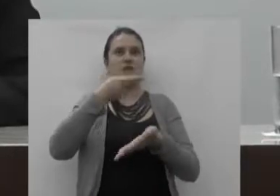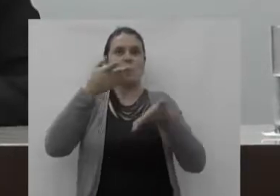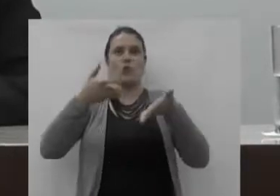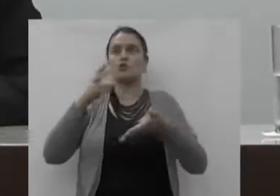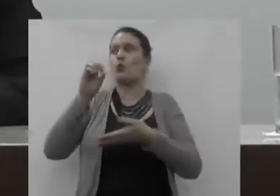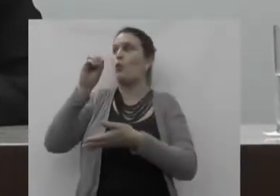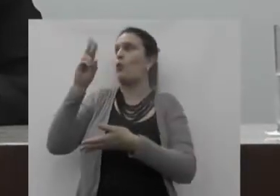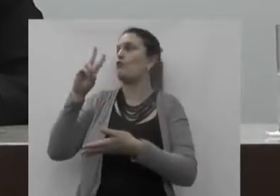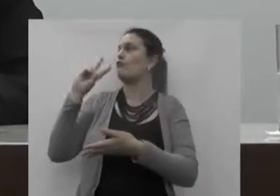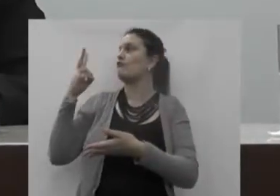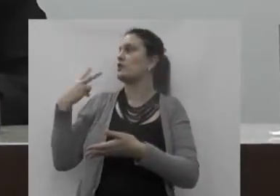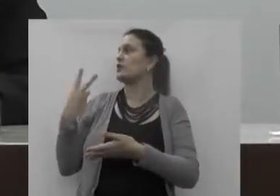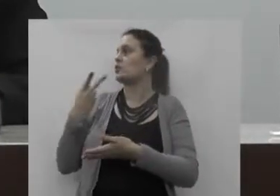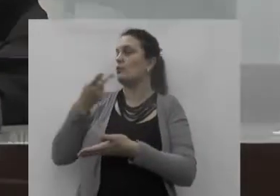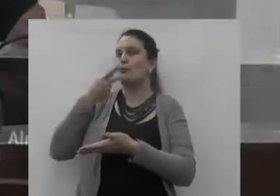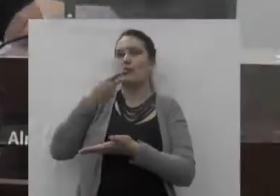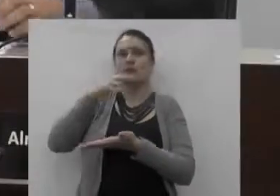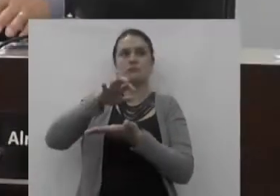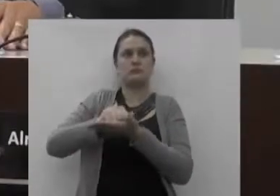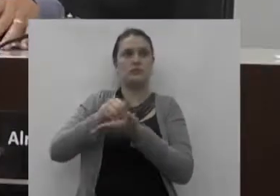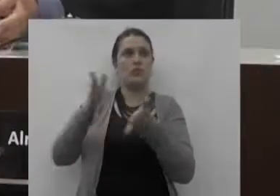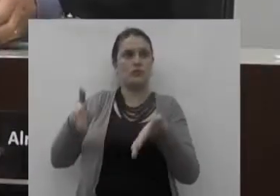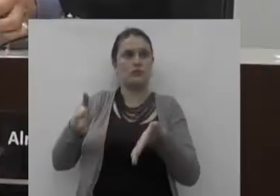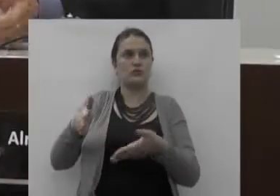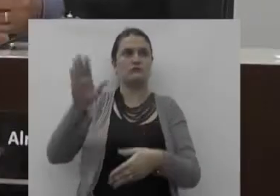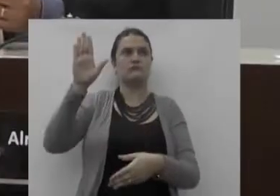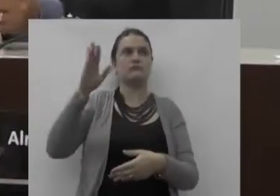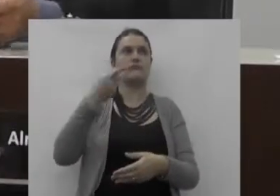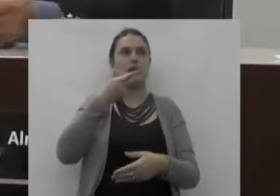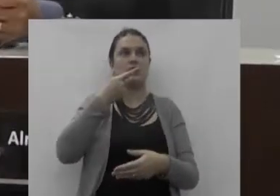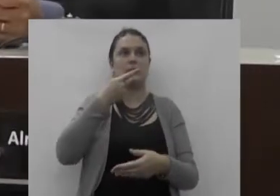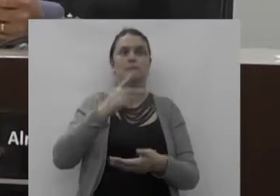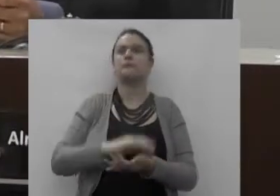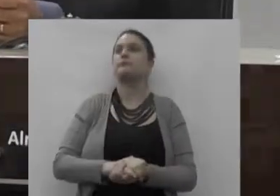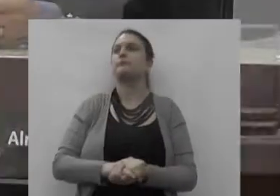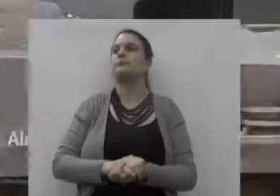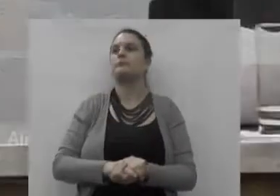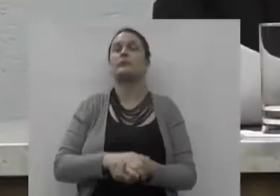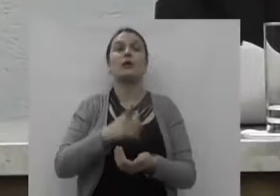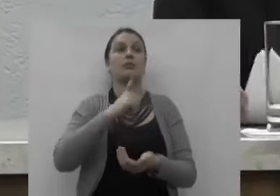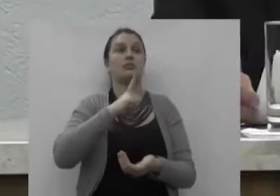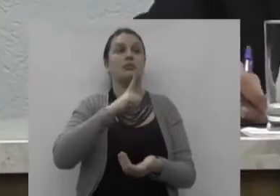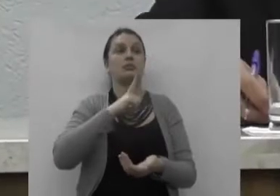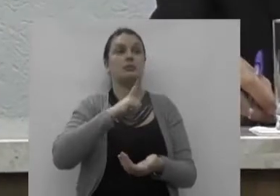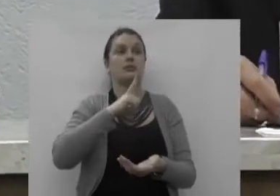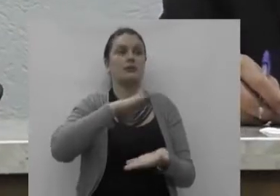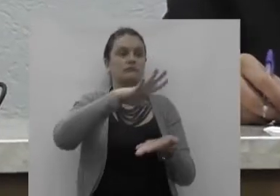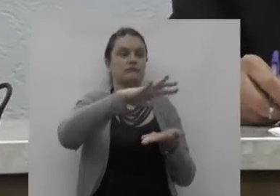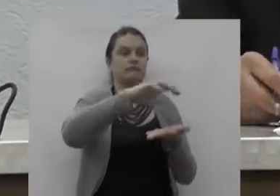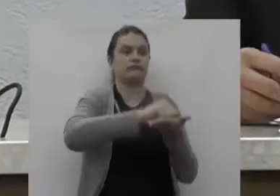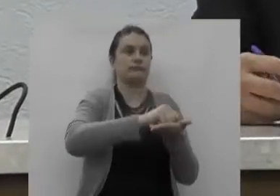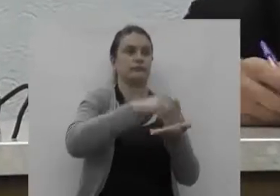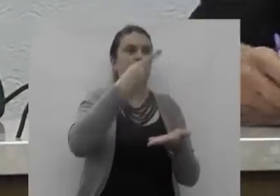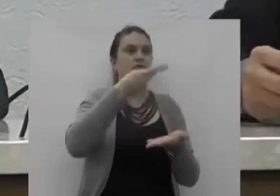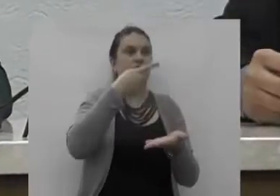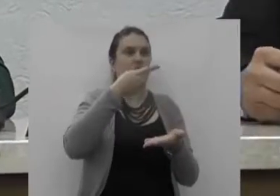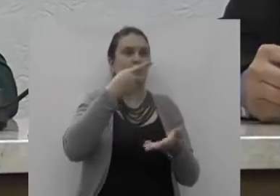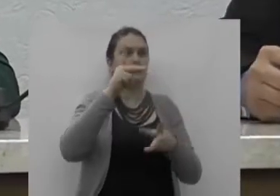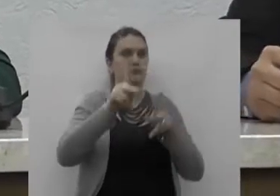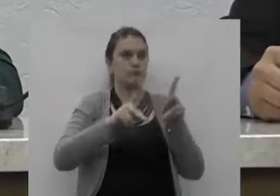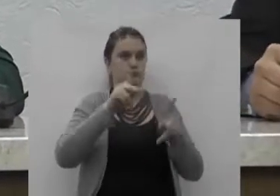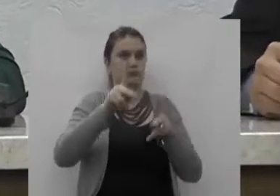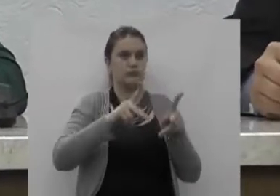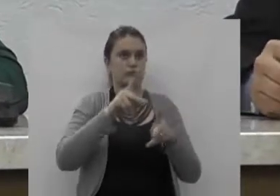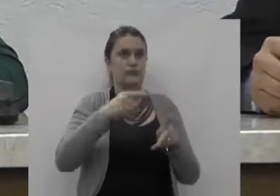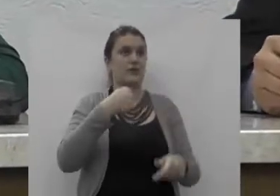dos edis inscrito para o uso da palavra no horário do expediente. Encontra-se inscrito na tribuna